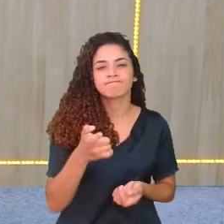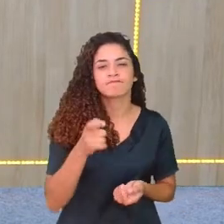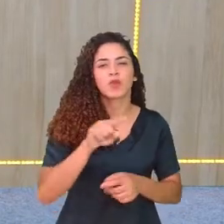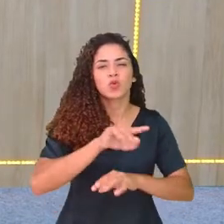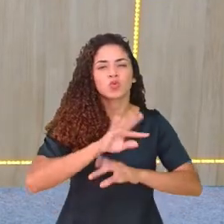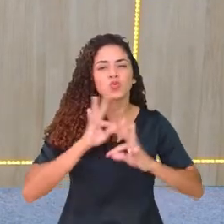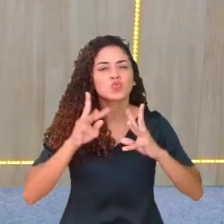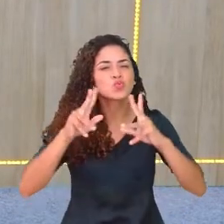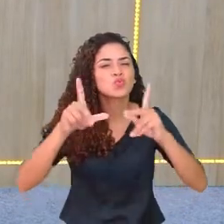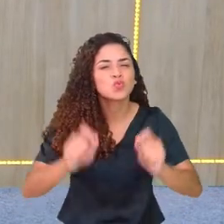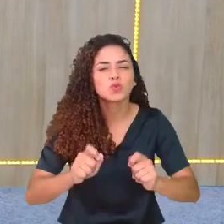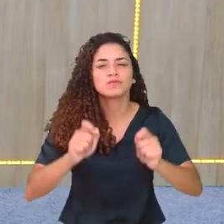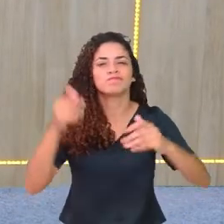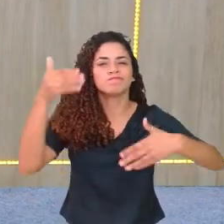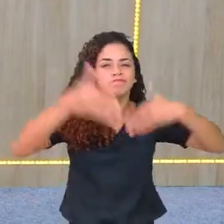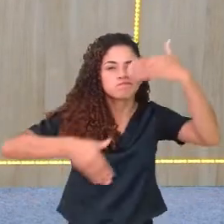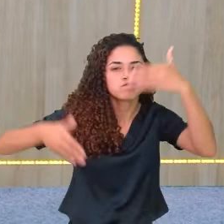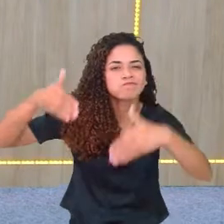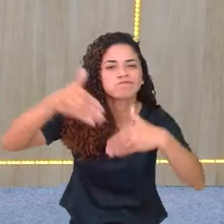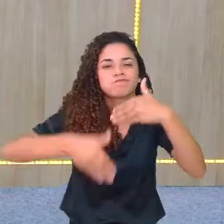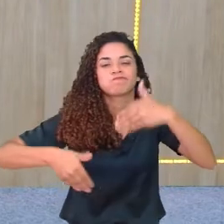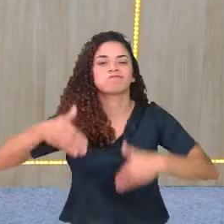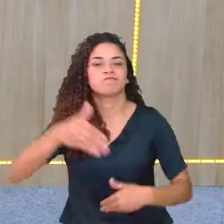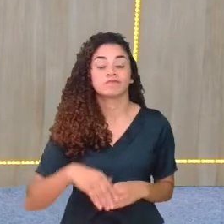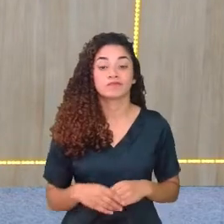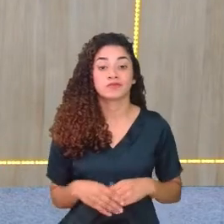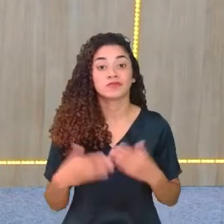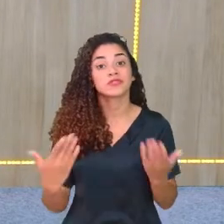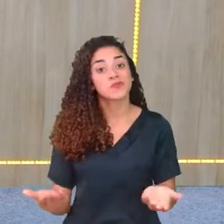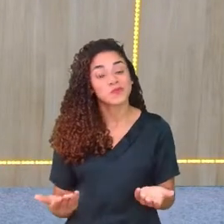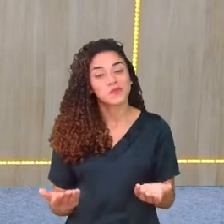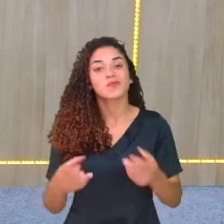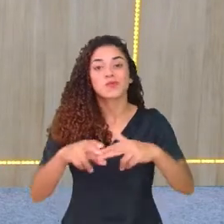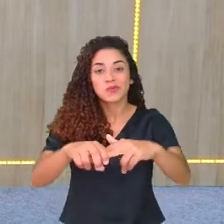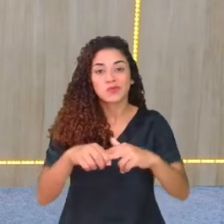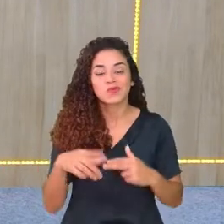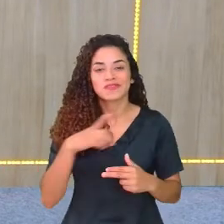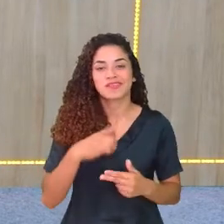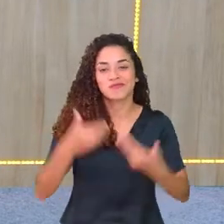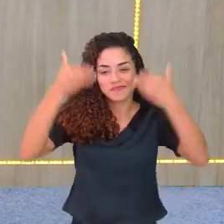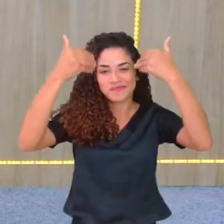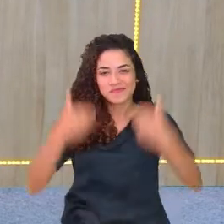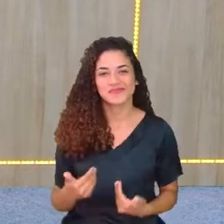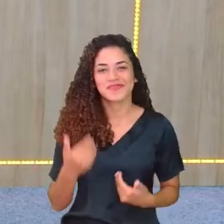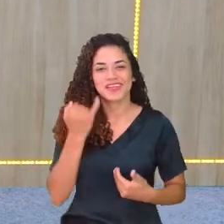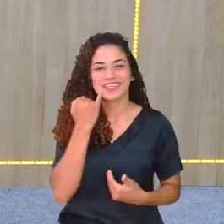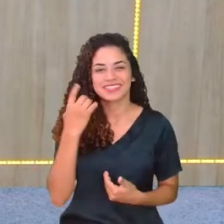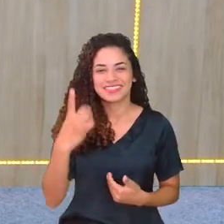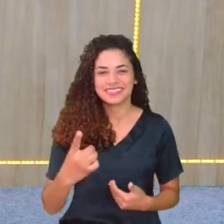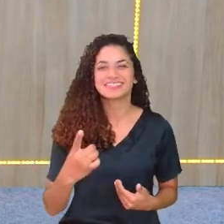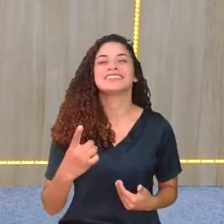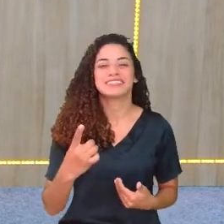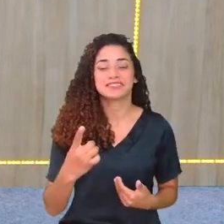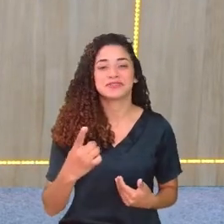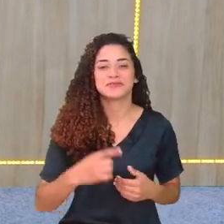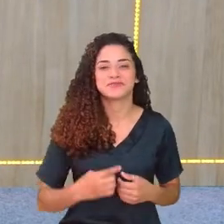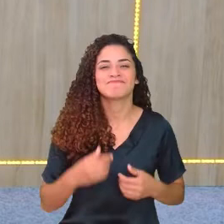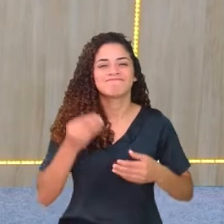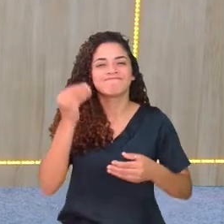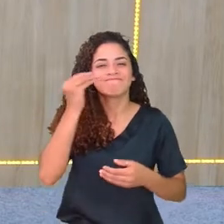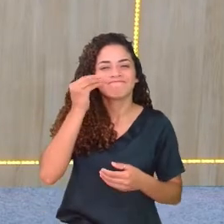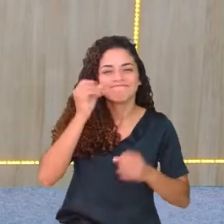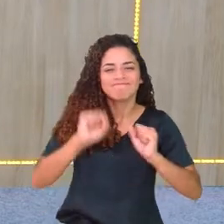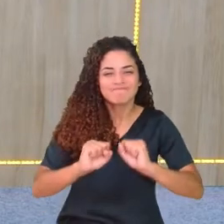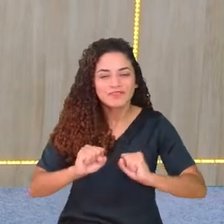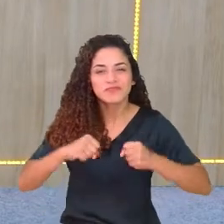participem, que todos estejam envolvidos. E para isso, nós contamos com a nossa querida Ingrid hoje, que está aqui, olha, tentando,